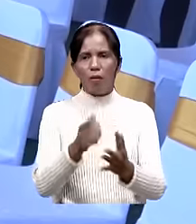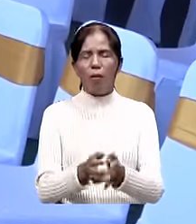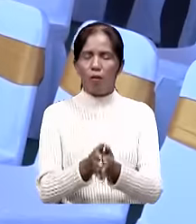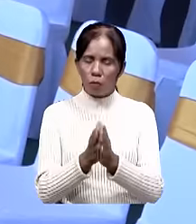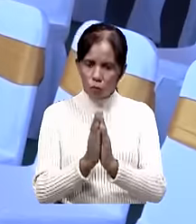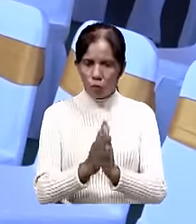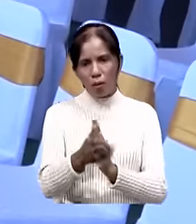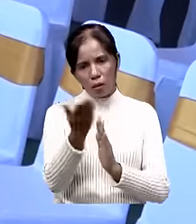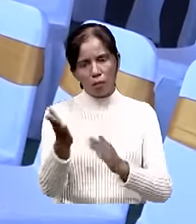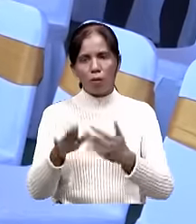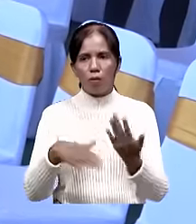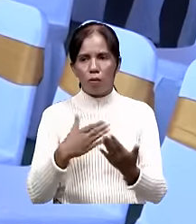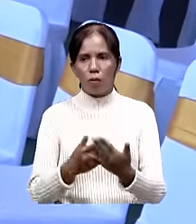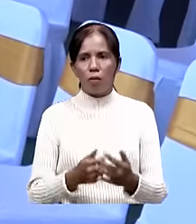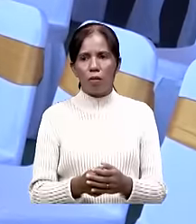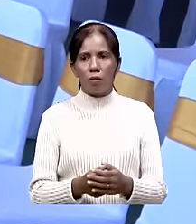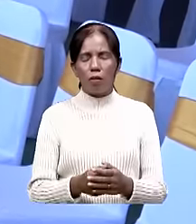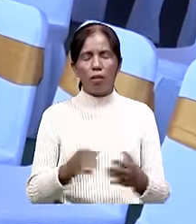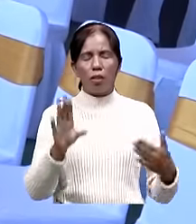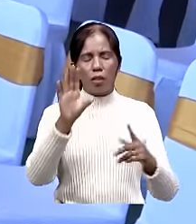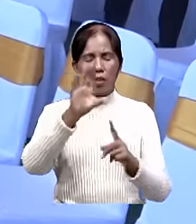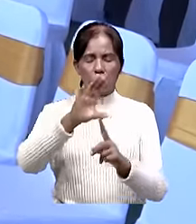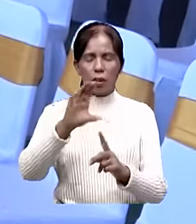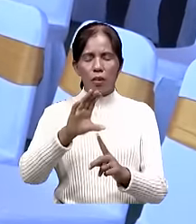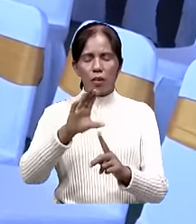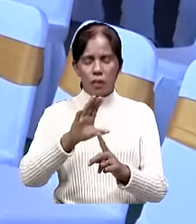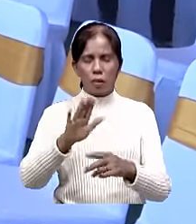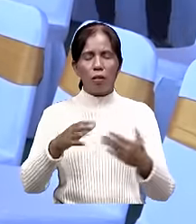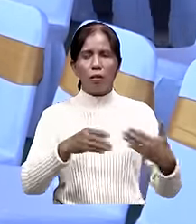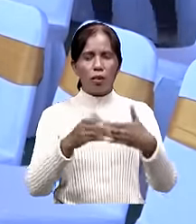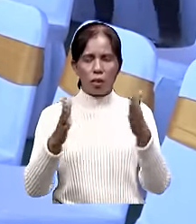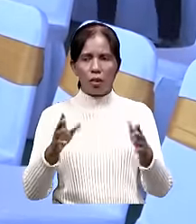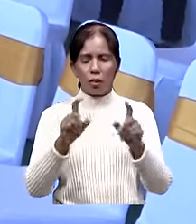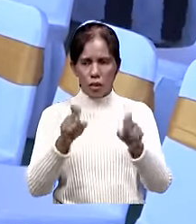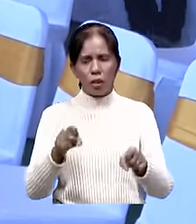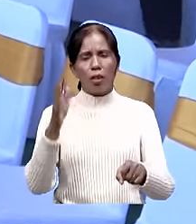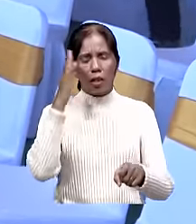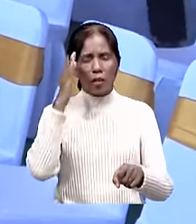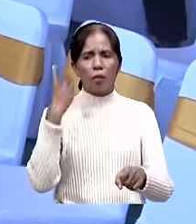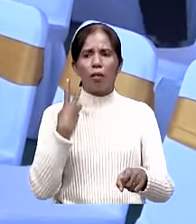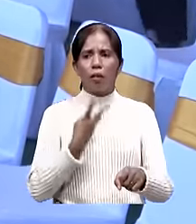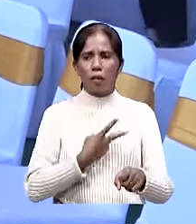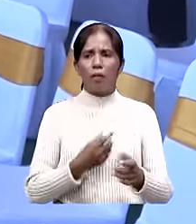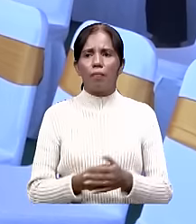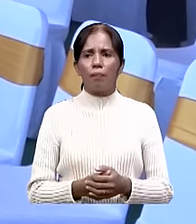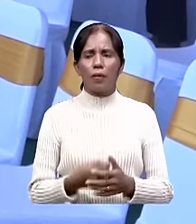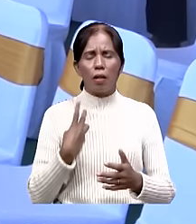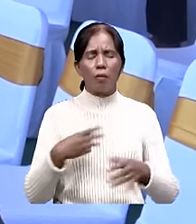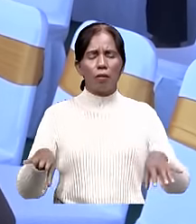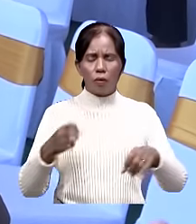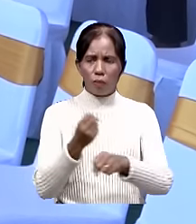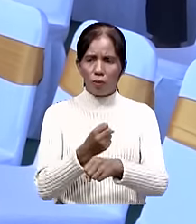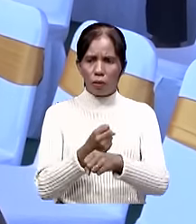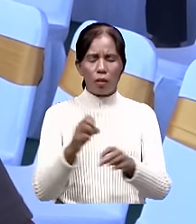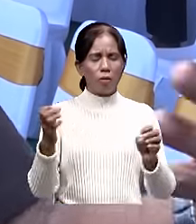emi, ulum bosir la bela. Ting ser hanoi ami, ai mosko bay luta tu, lawas em dit